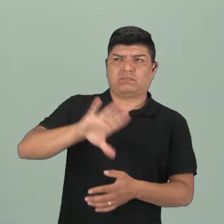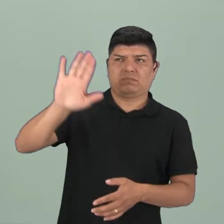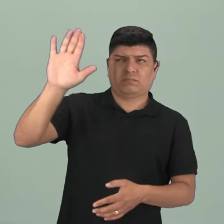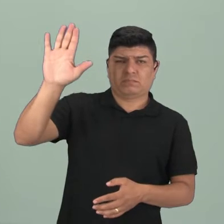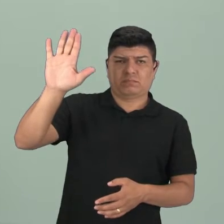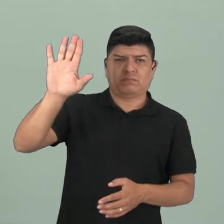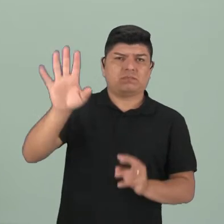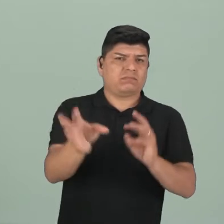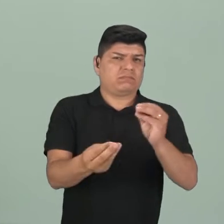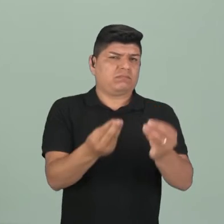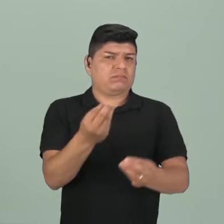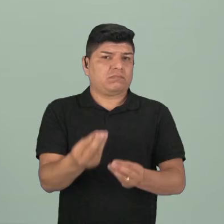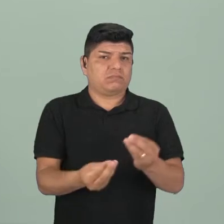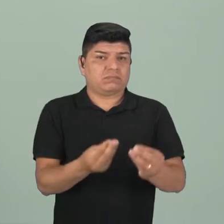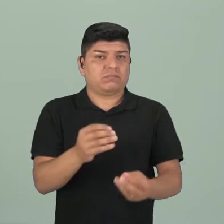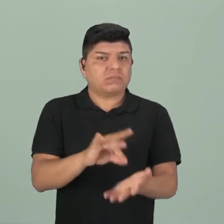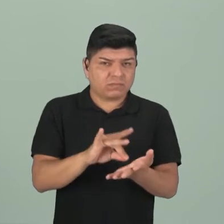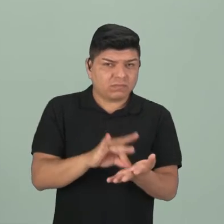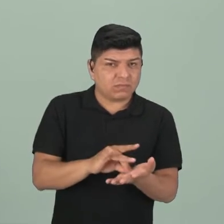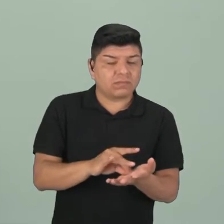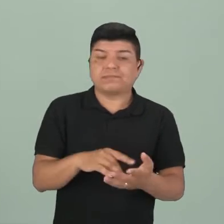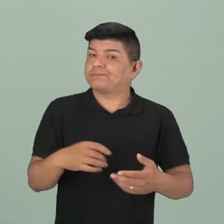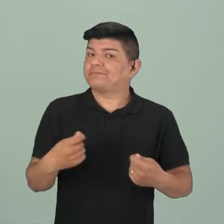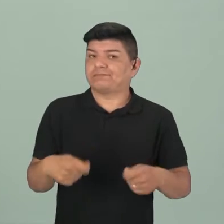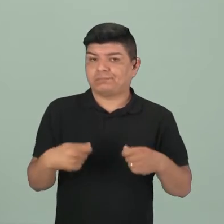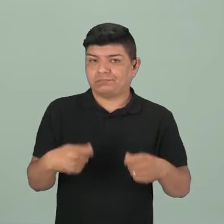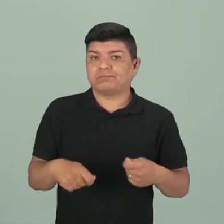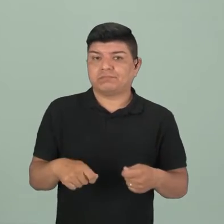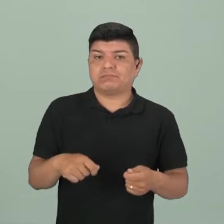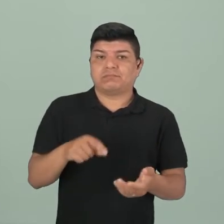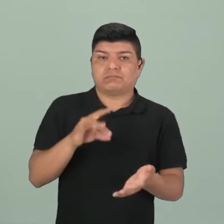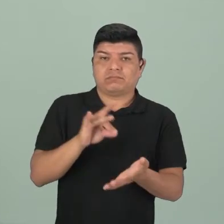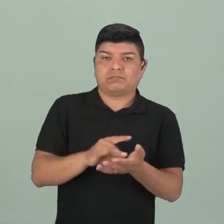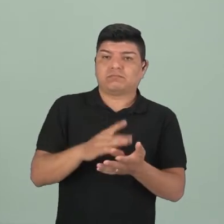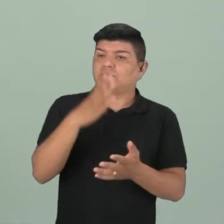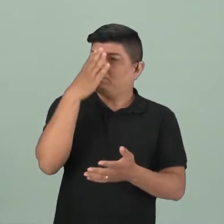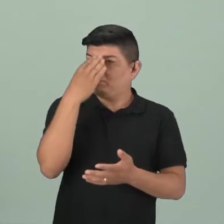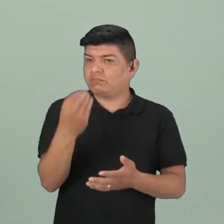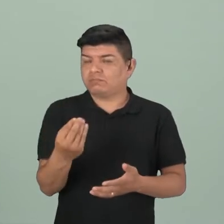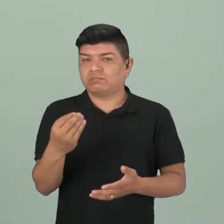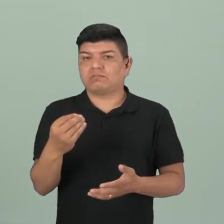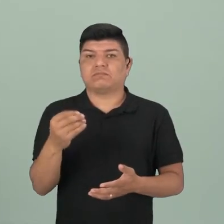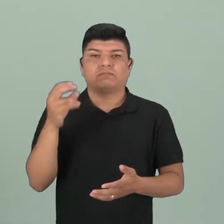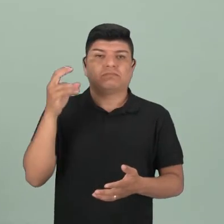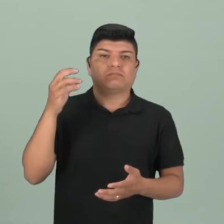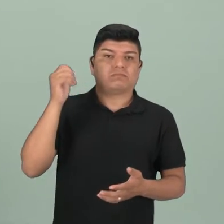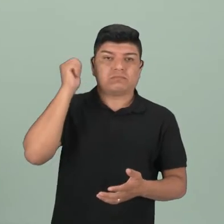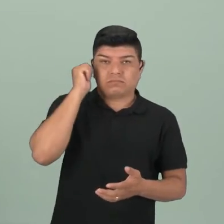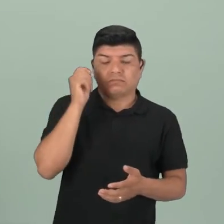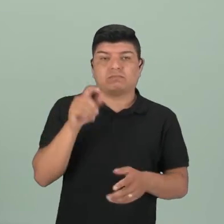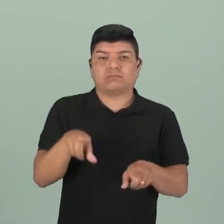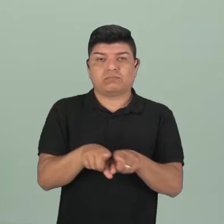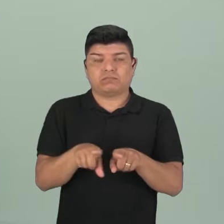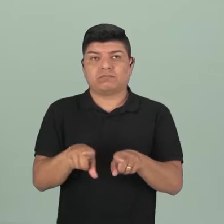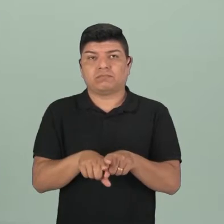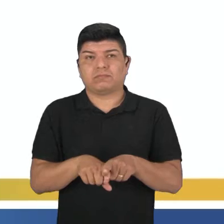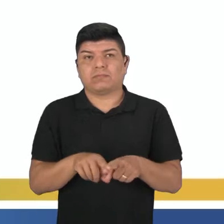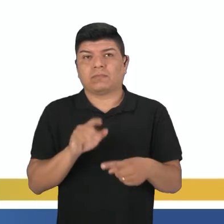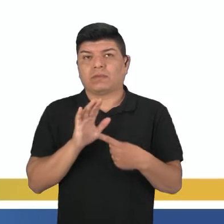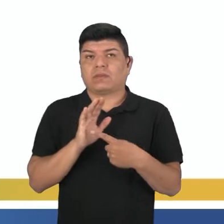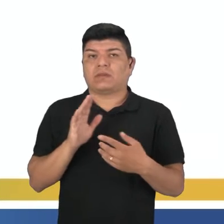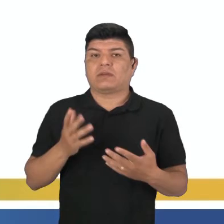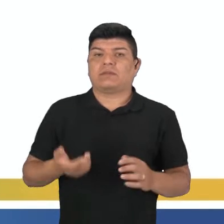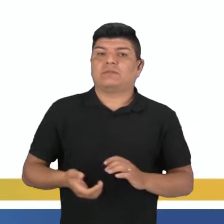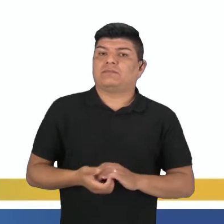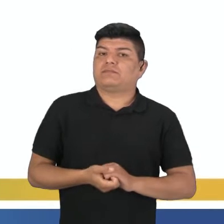isso? Né? Então tem que ser fatos comprovados, foto, imagem, áudios, alguma coisa assim, né? Não apresenta ou